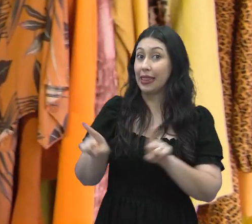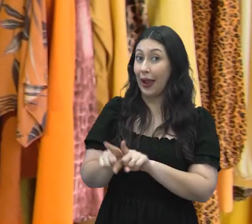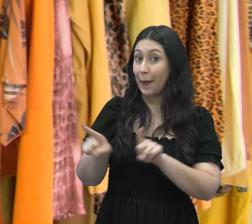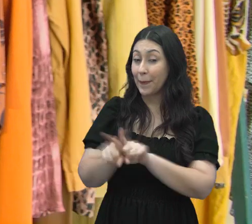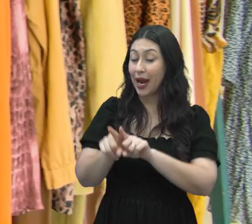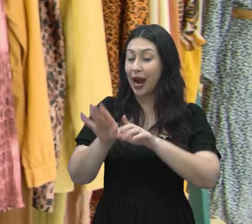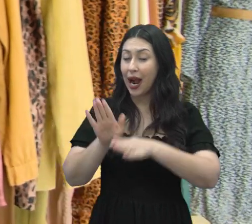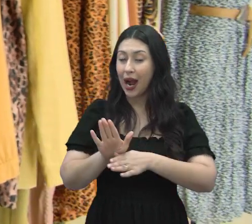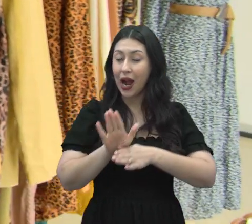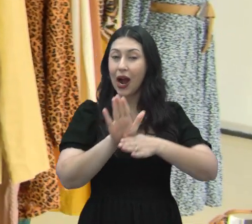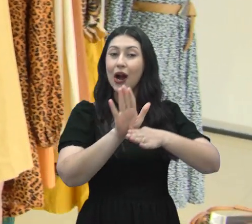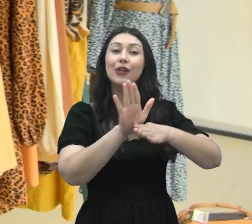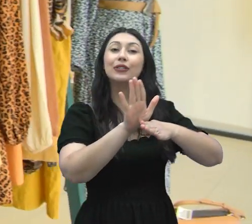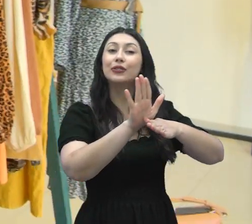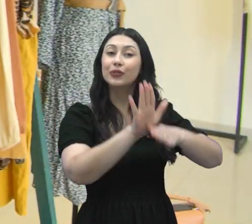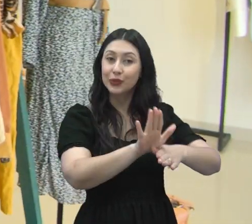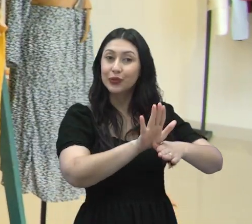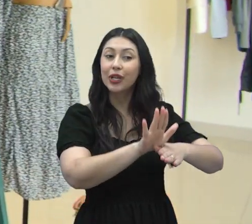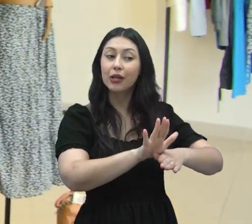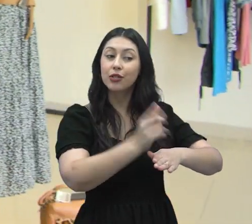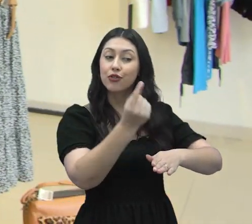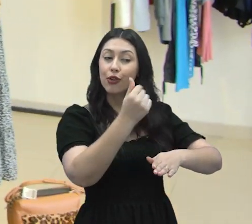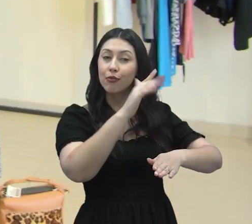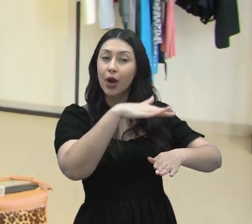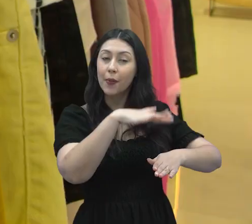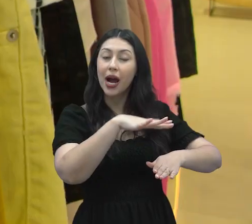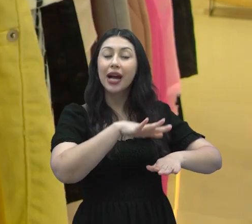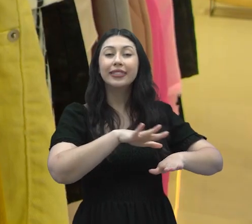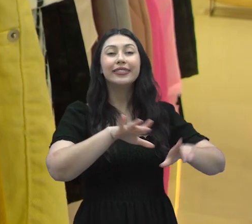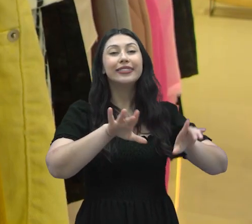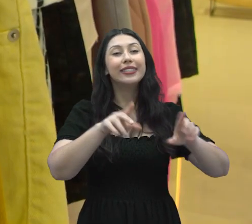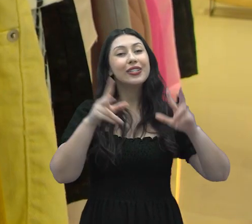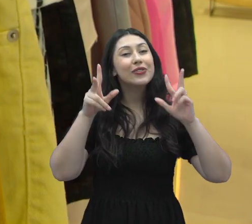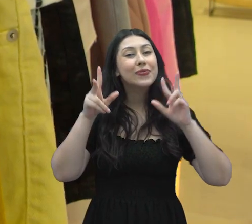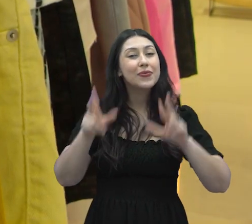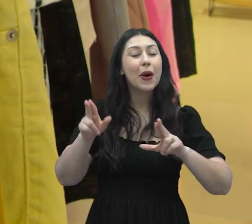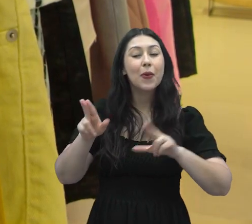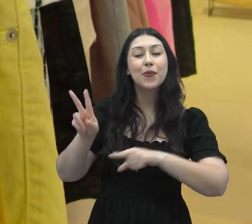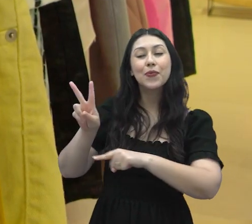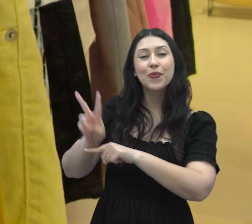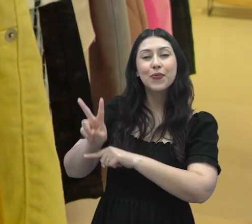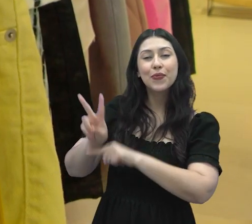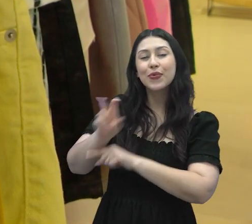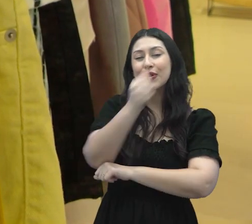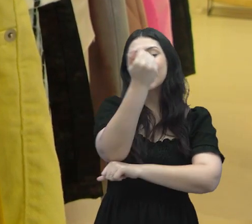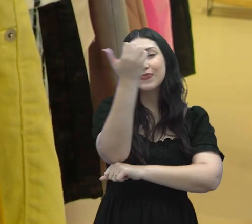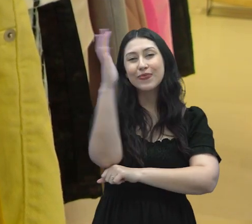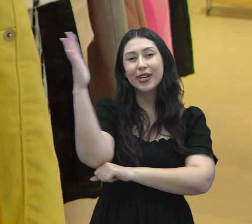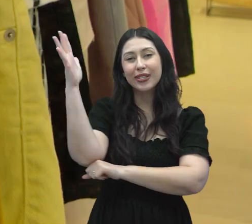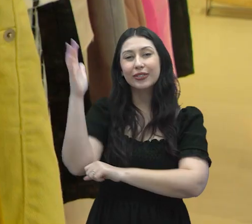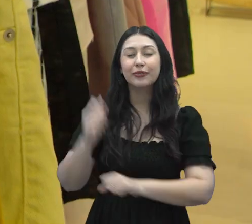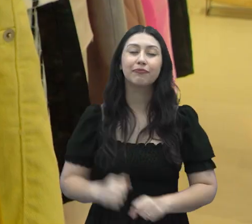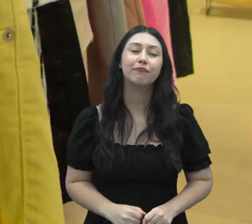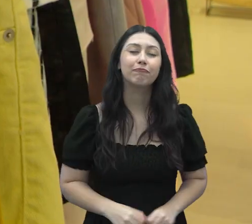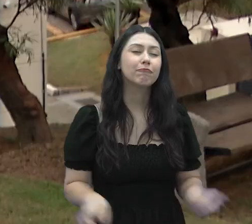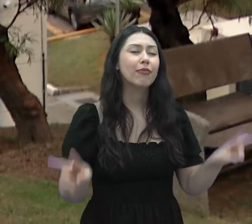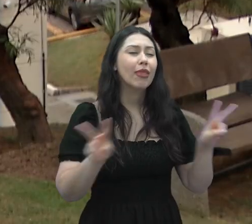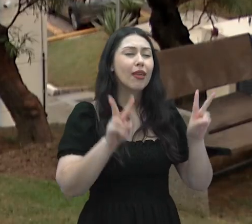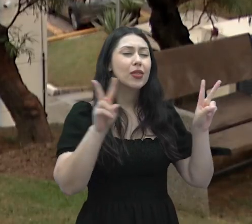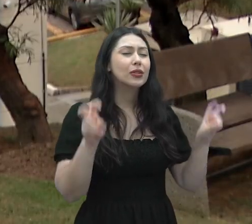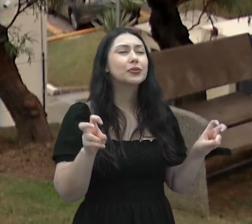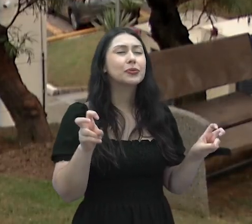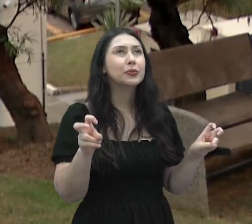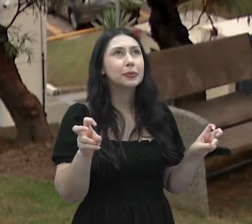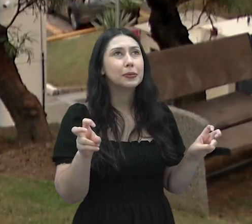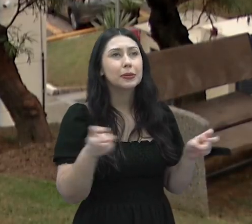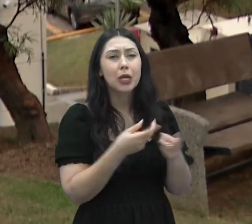usadas gera benefício não só para o bolso dos consumidores, também colabora com a preservação do meio ambiente. Estamos